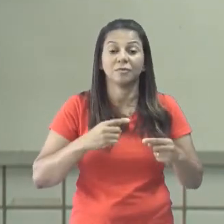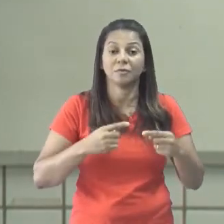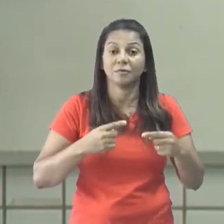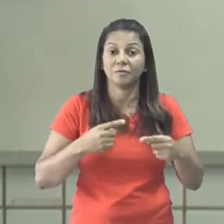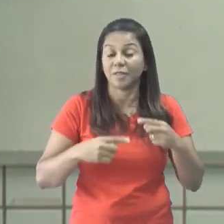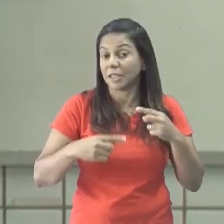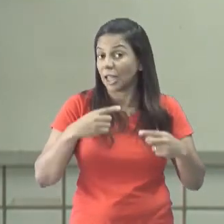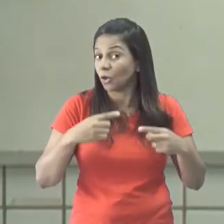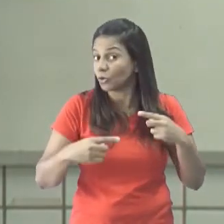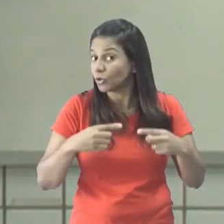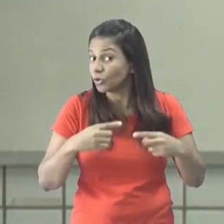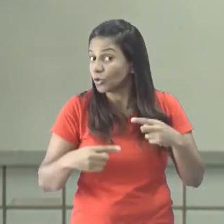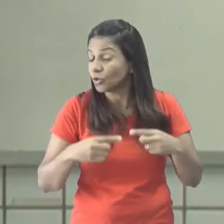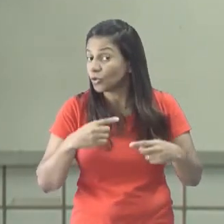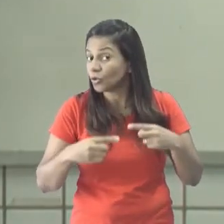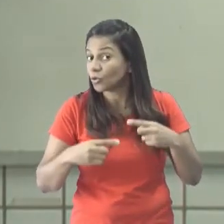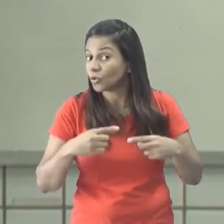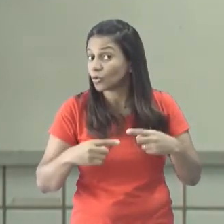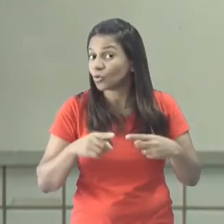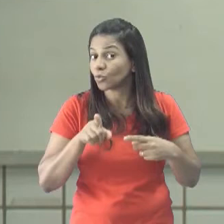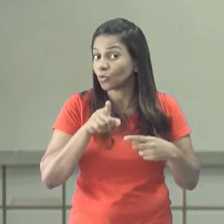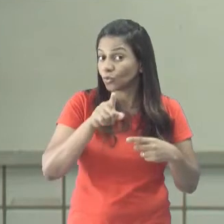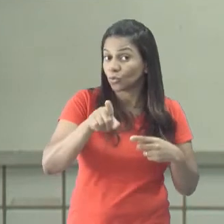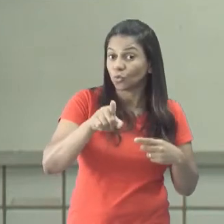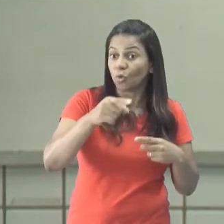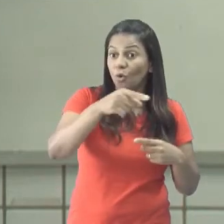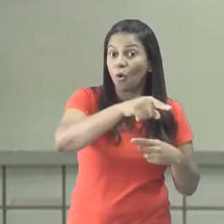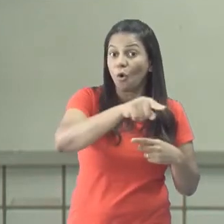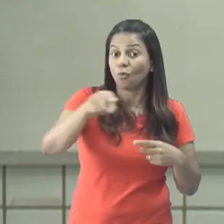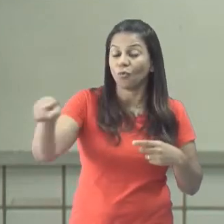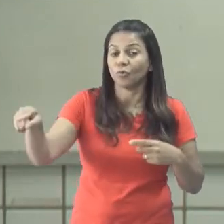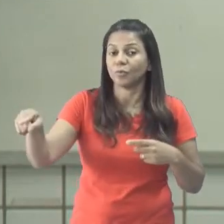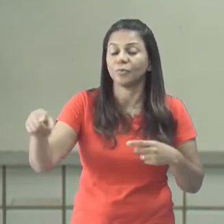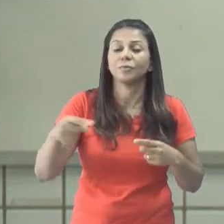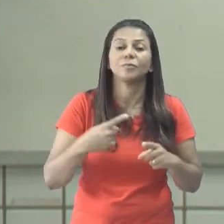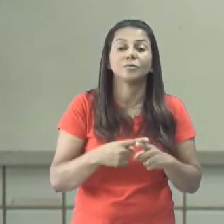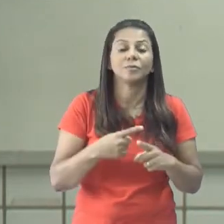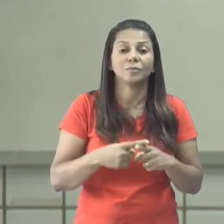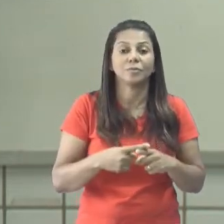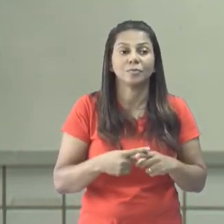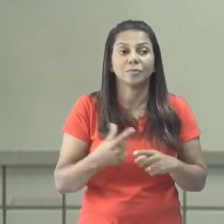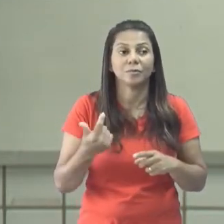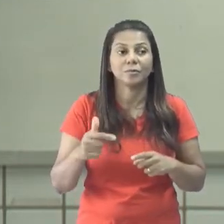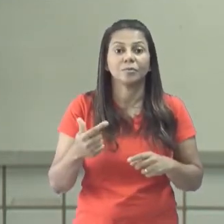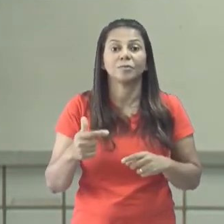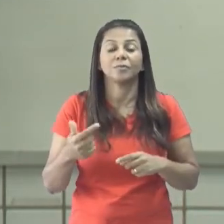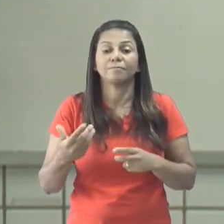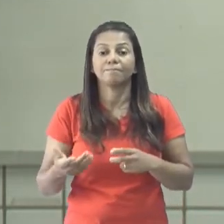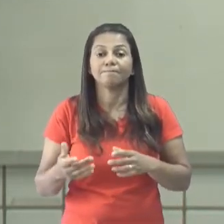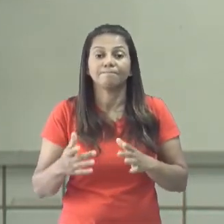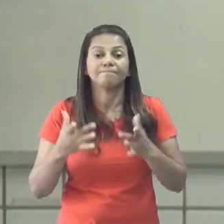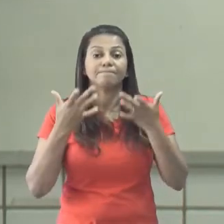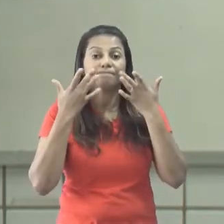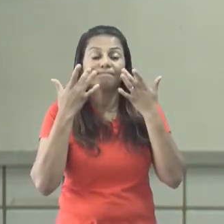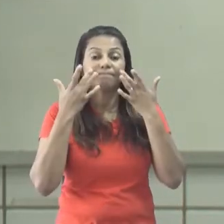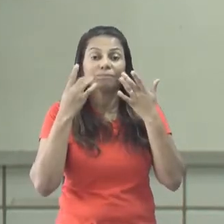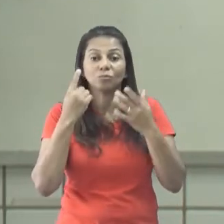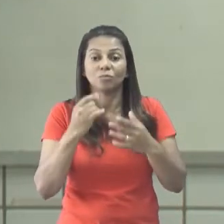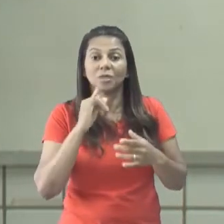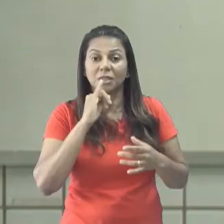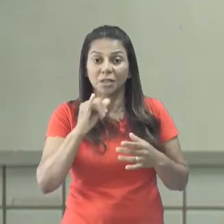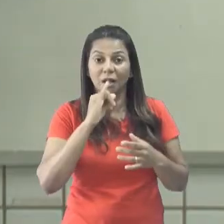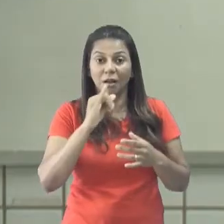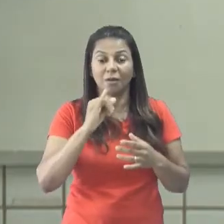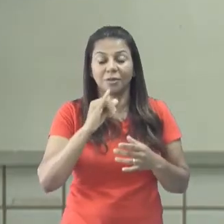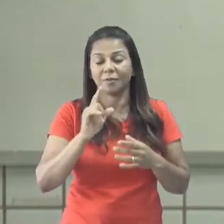segunda pessoa, tu ou voz. Por que em segunda pessoa? Porque nós não temos no texto teatral o narrador que